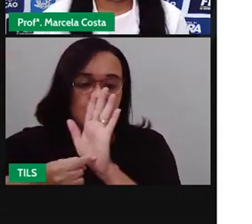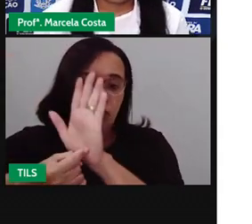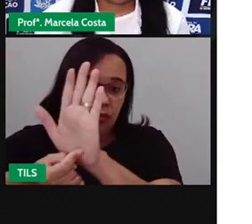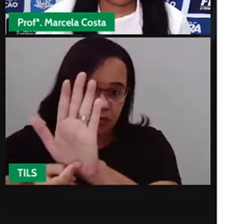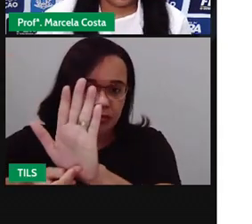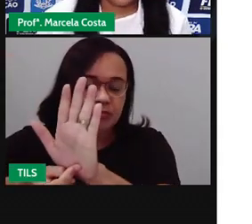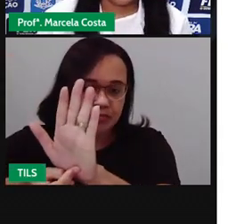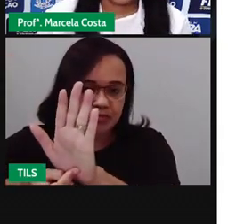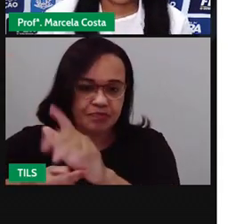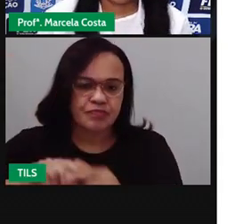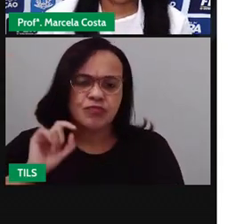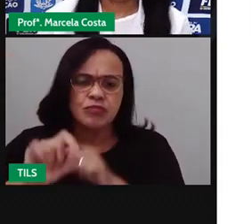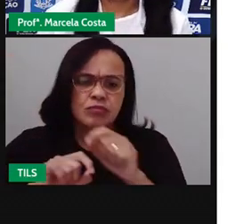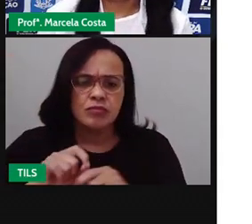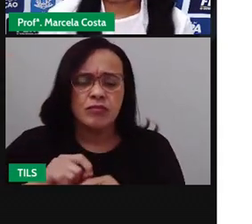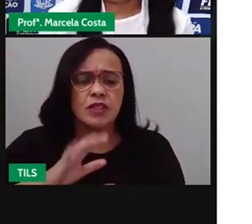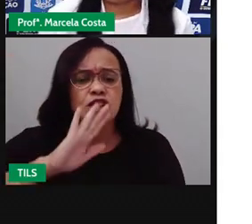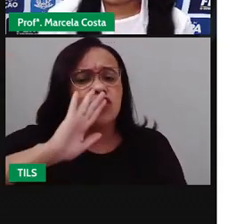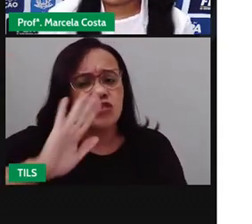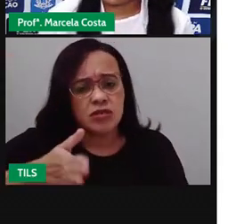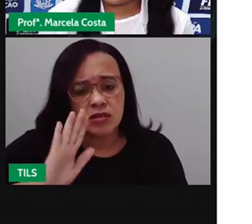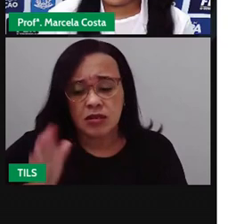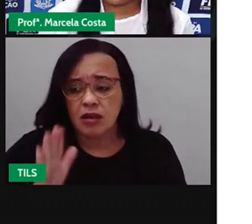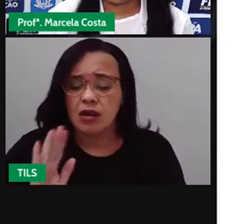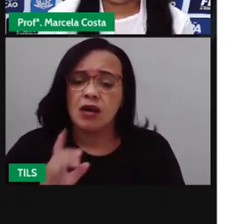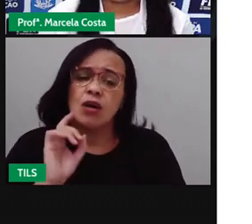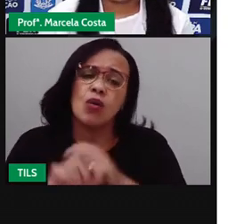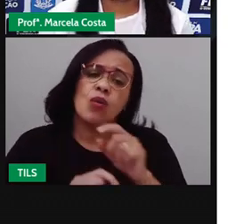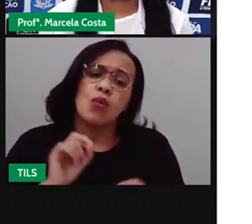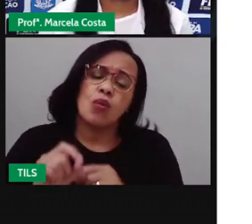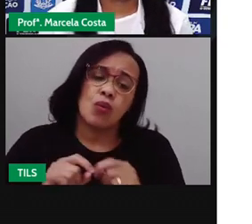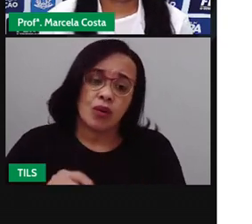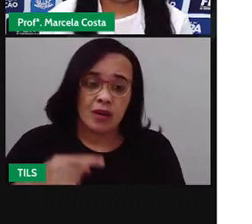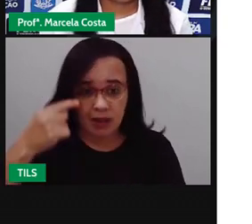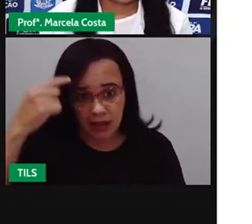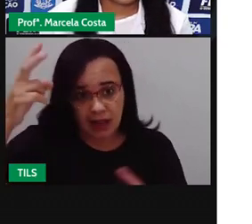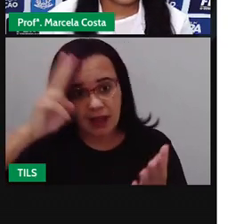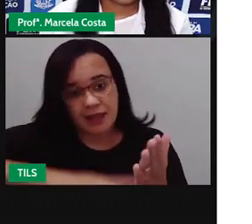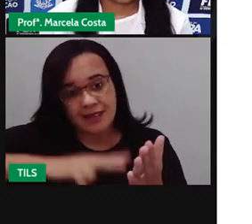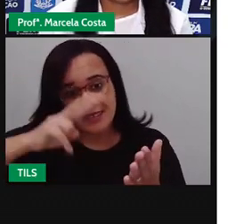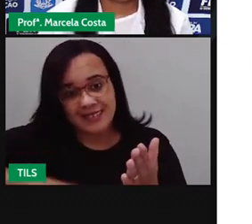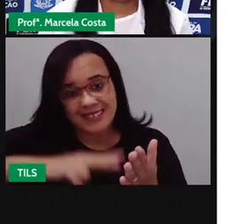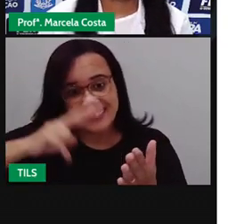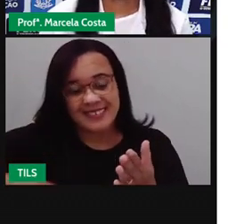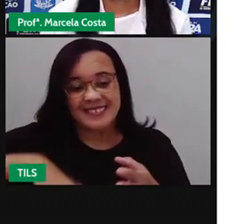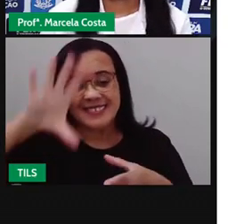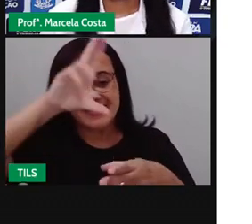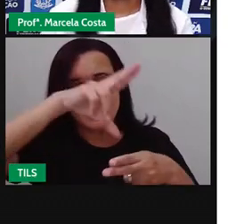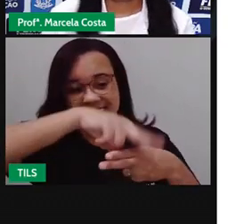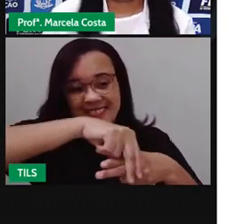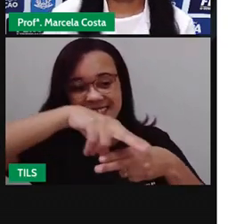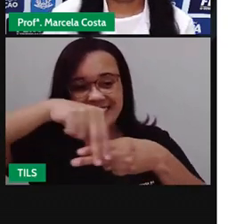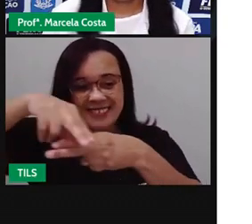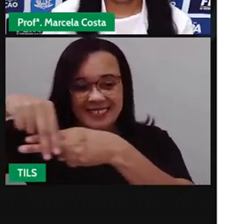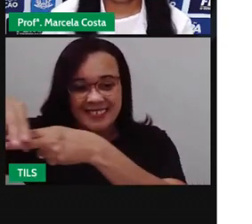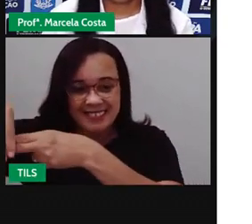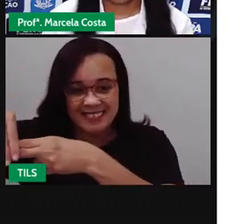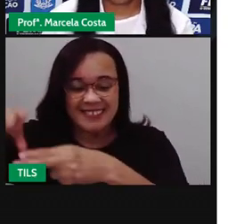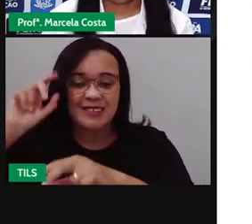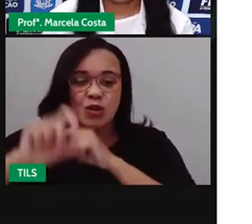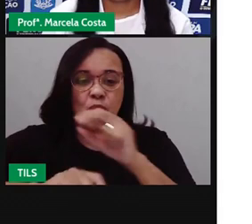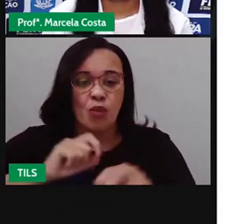A gente já viu que uma literatura de cordel, ela é uma poesia, né, que vai